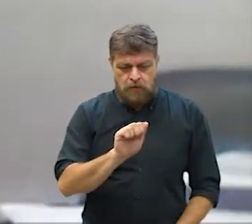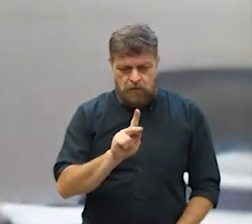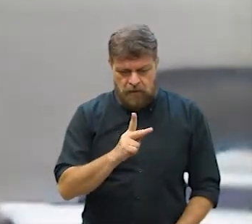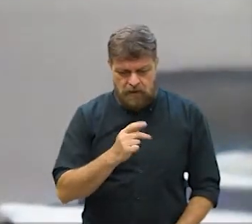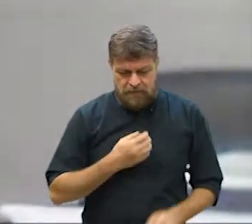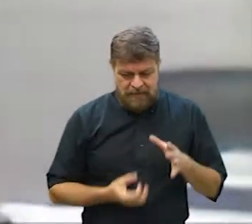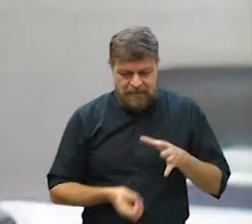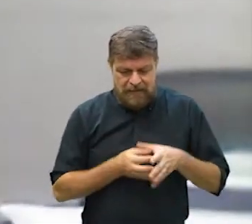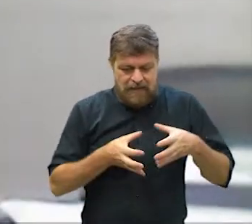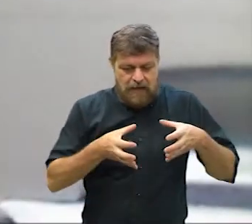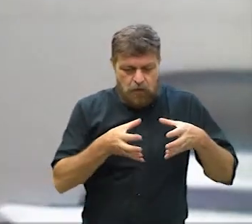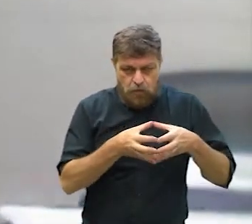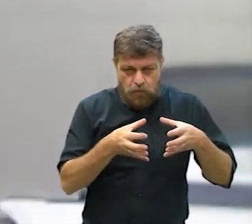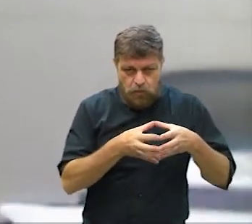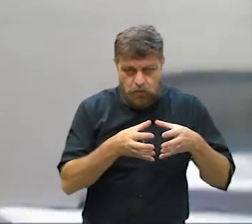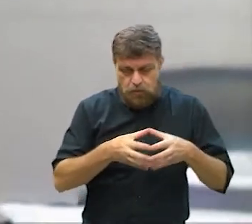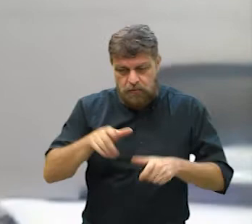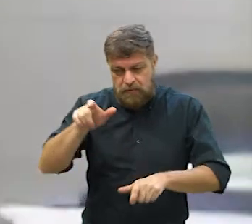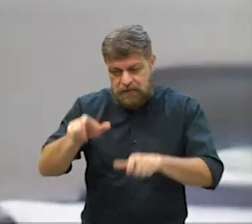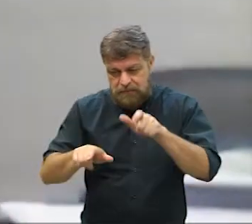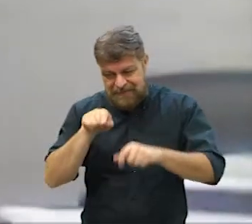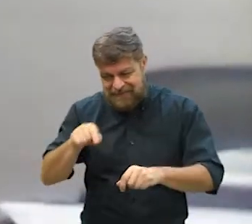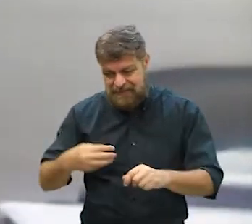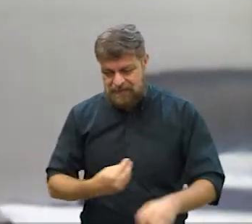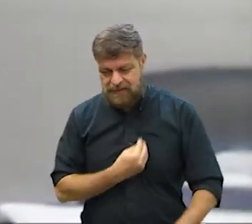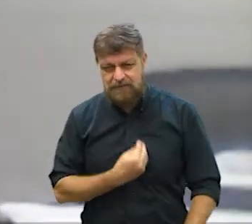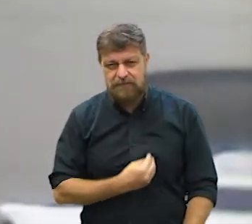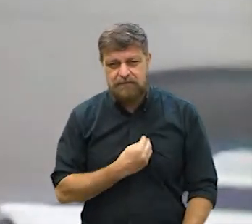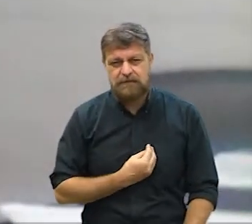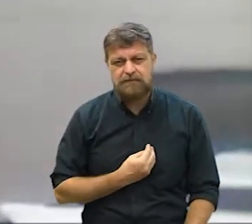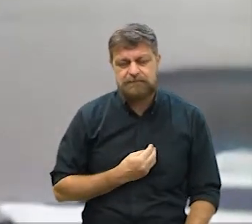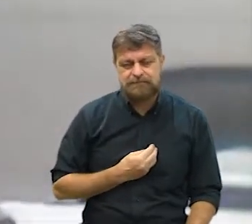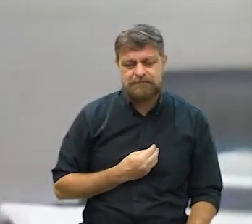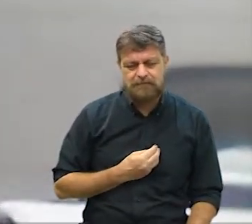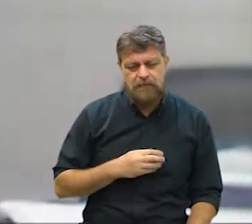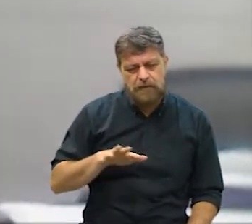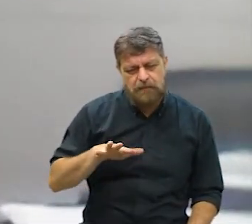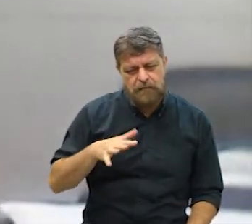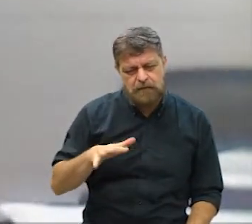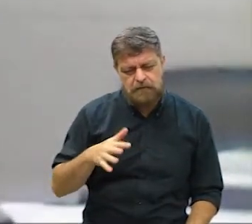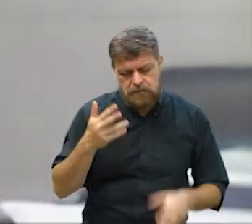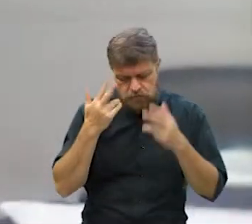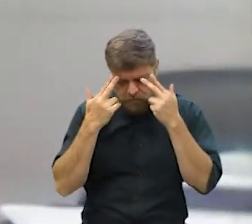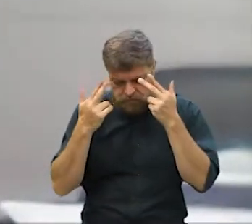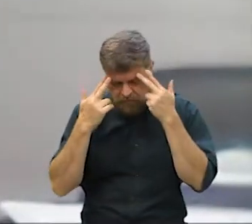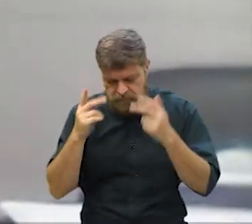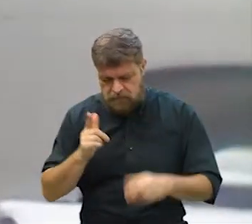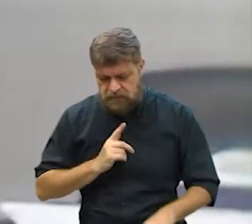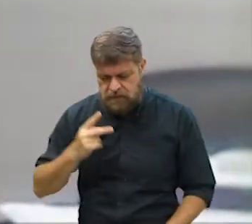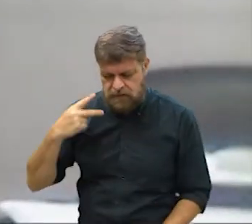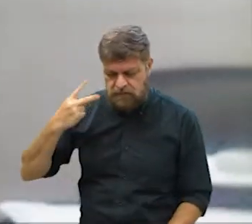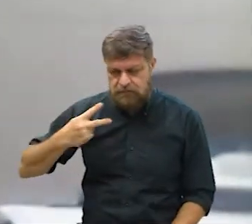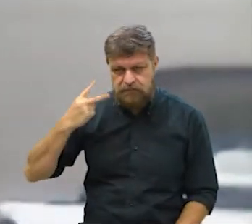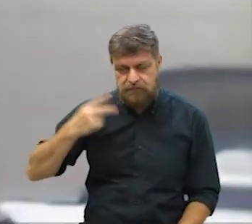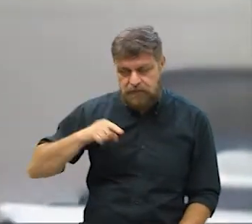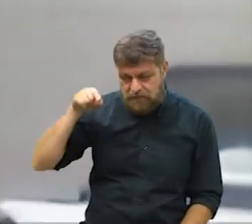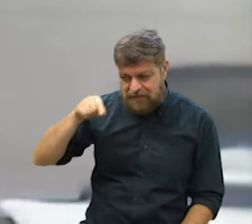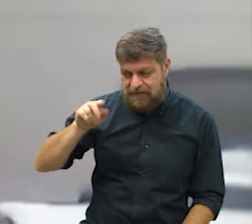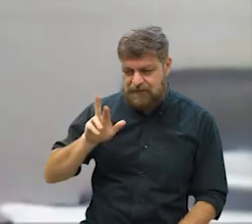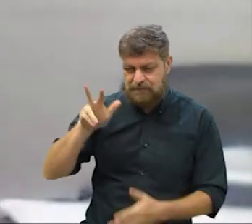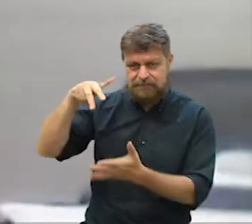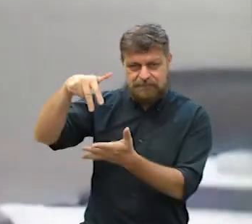nomeia uma comissão de moradores, normalmente tem vereadores